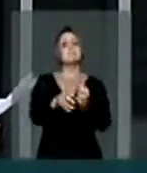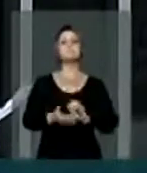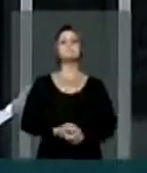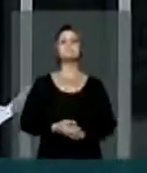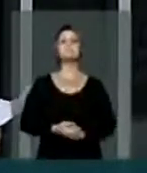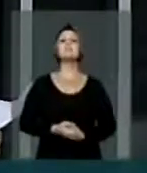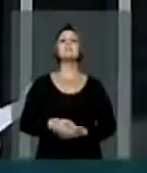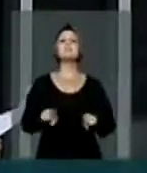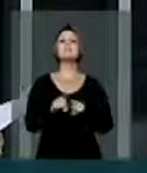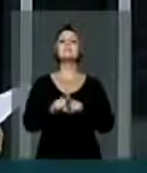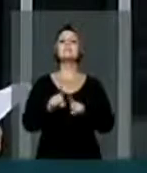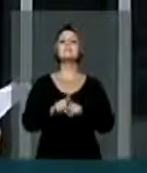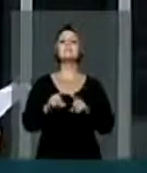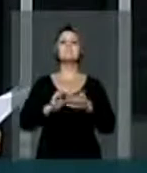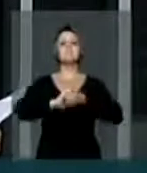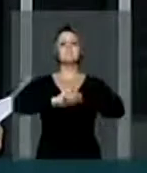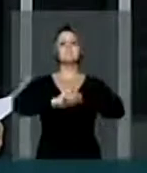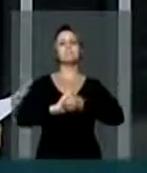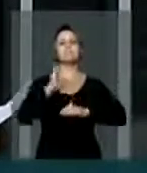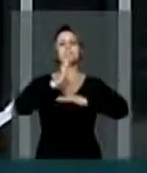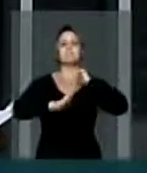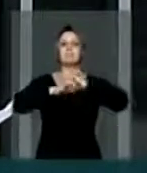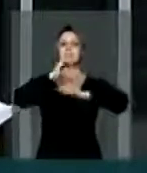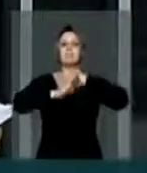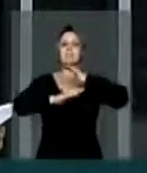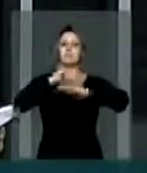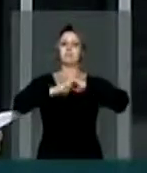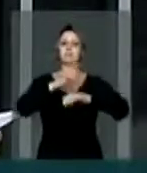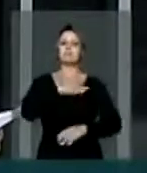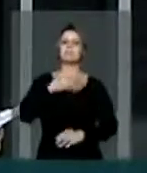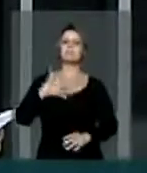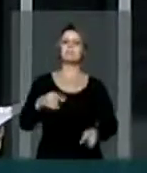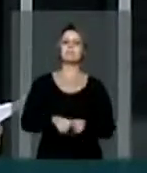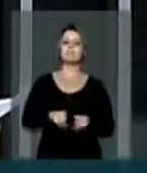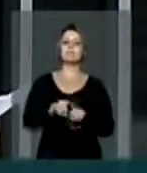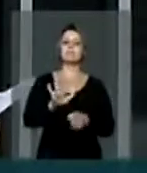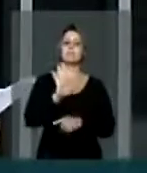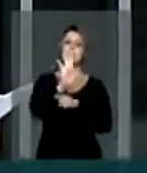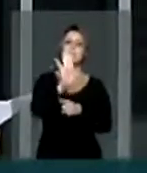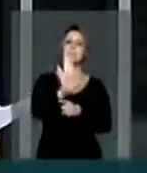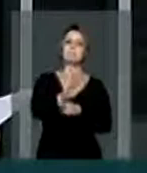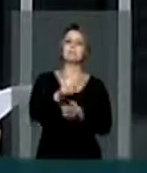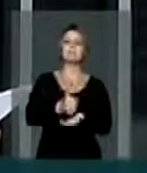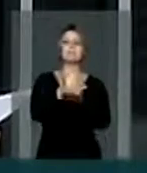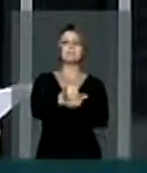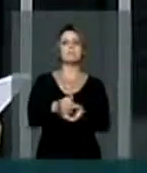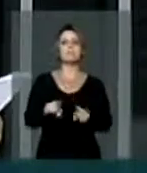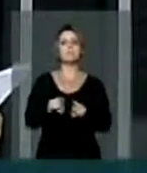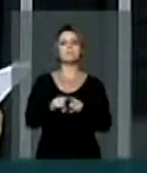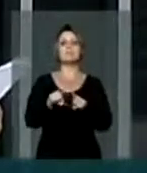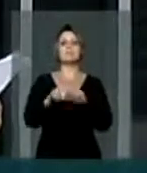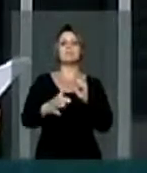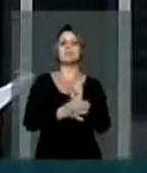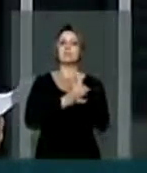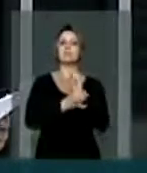para saudar os profissionais da área de saúde, que têm nos dado grande apoio, aos profissionais da área de segurança, profissionais da